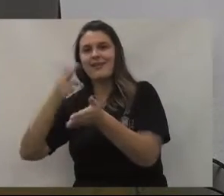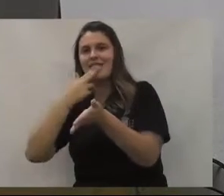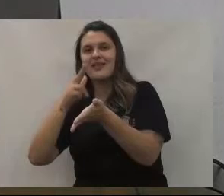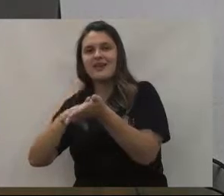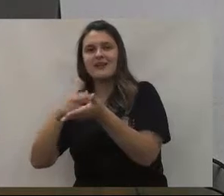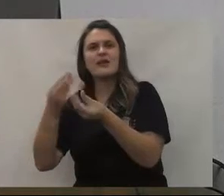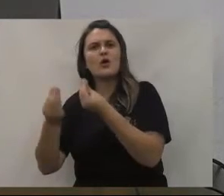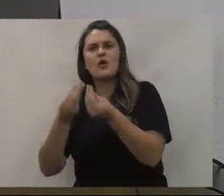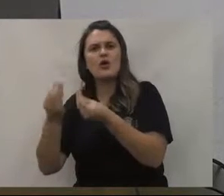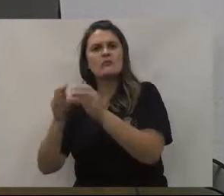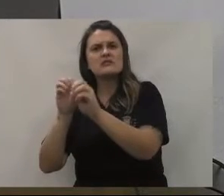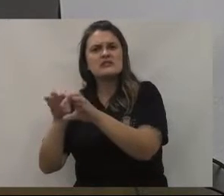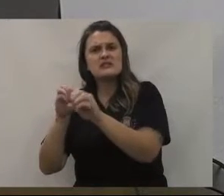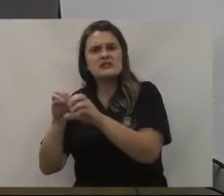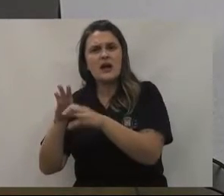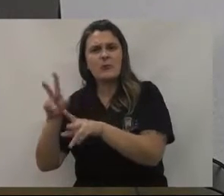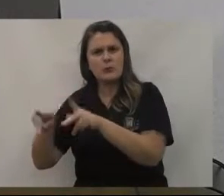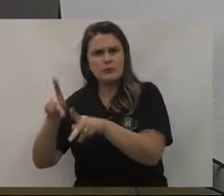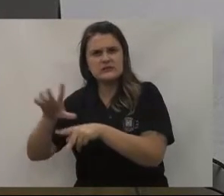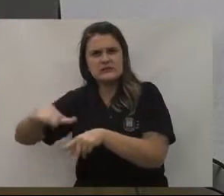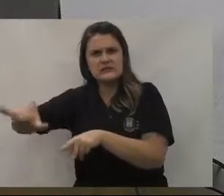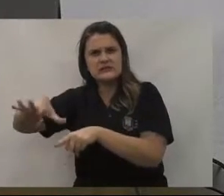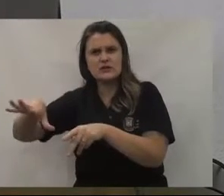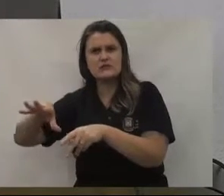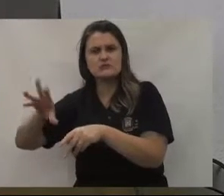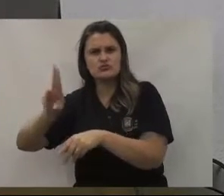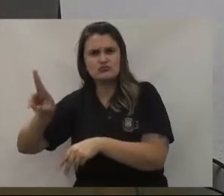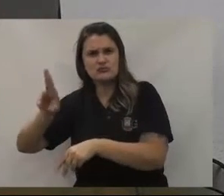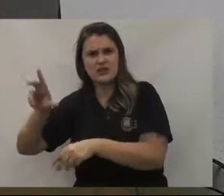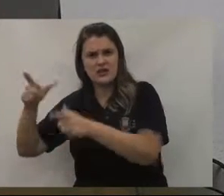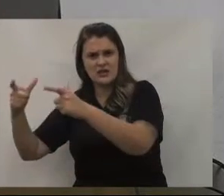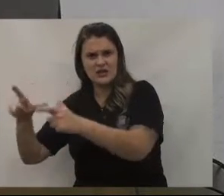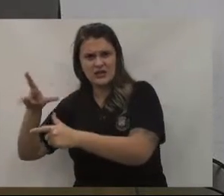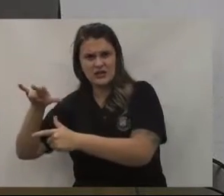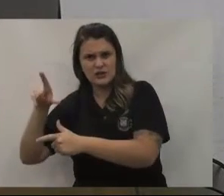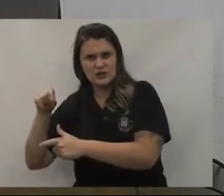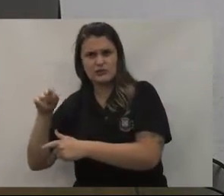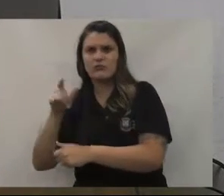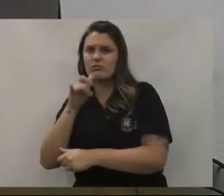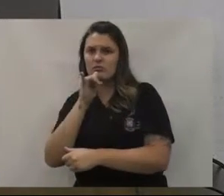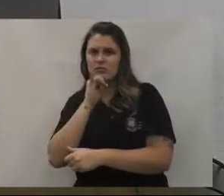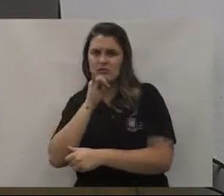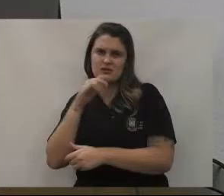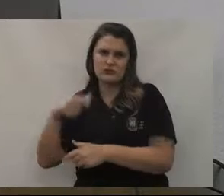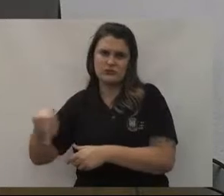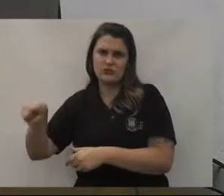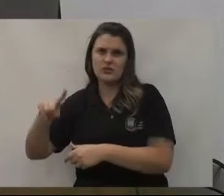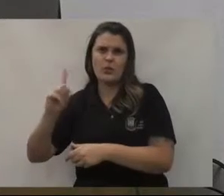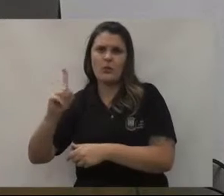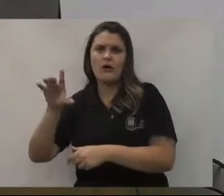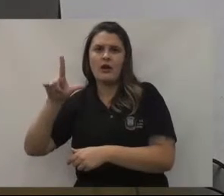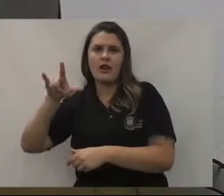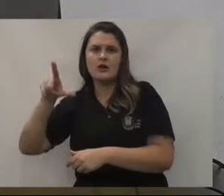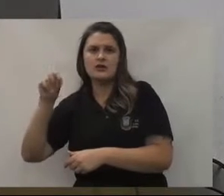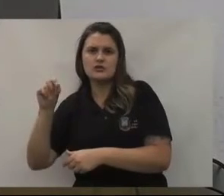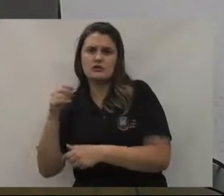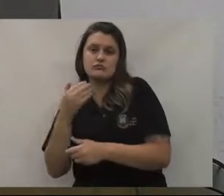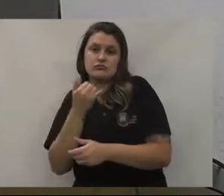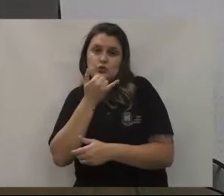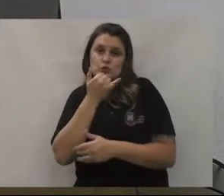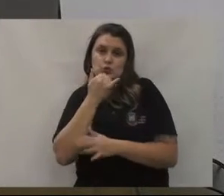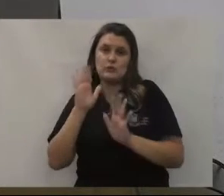que se educava o povo para trabalhar com as lixeiras. Nós temos exemplo de lixeiras aqui, que não são lixeiras praticamente, me